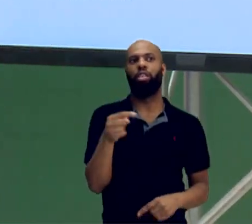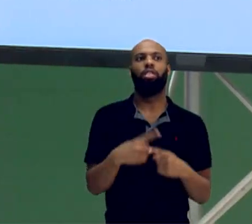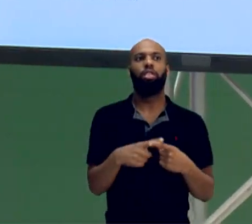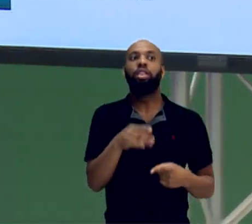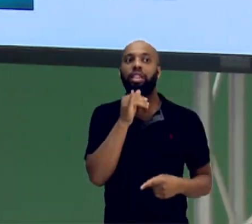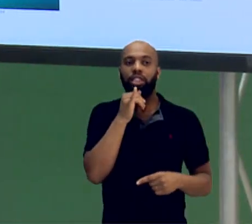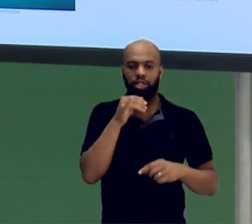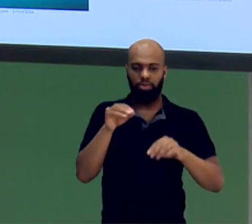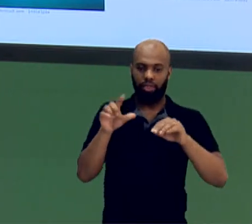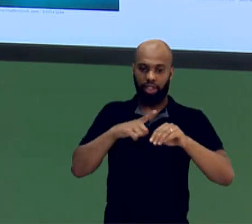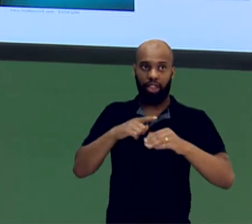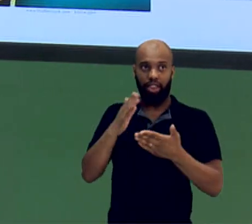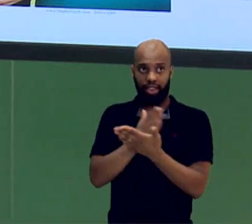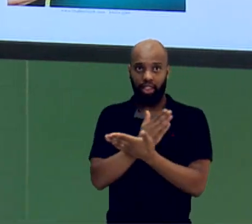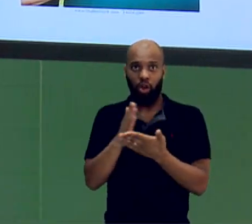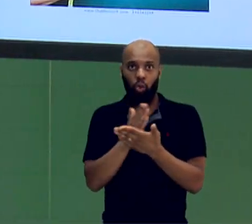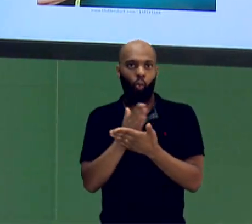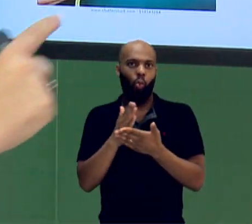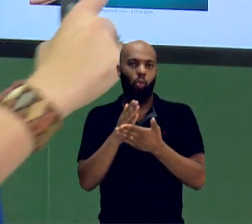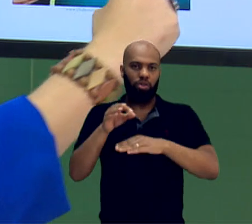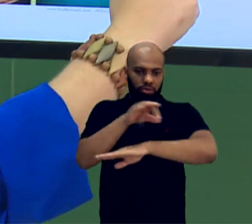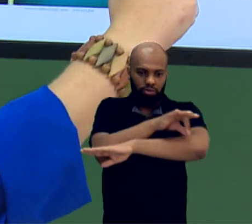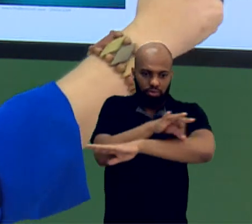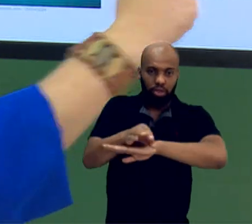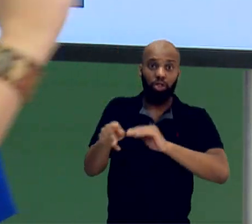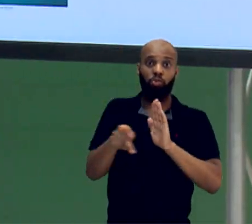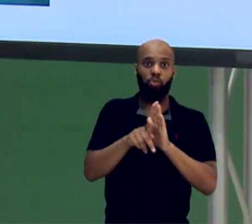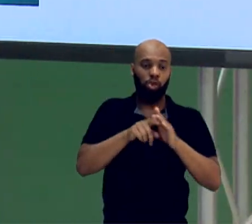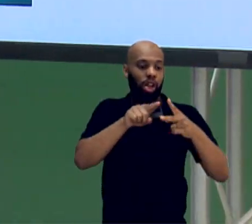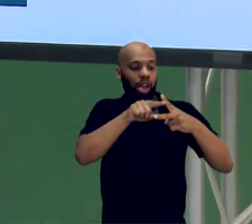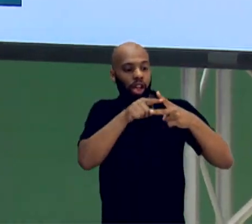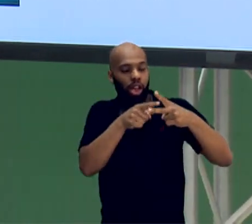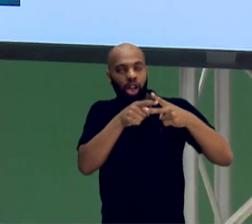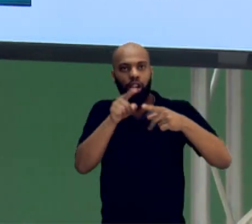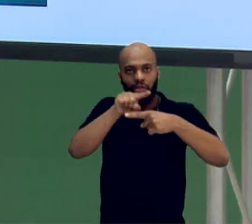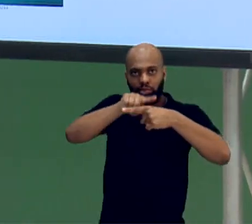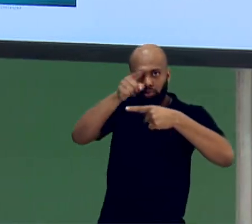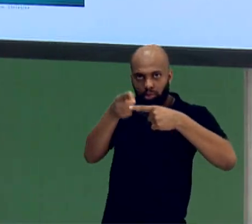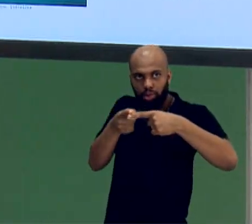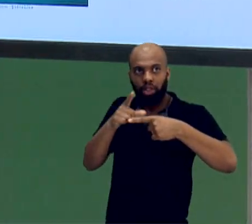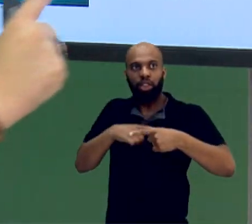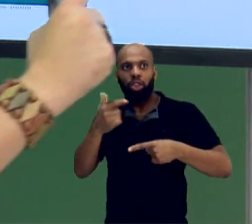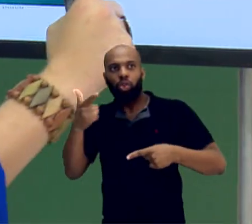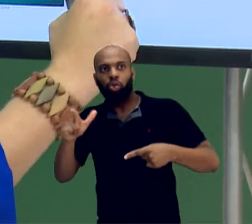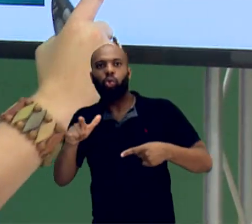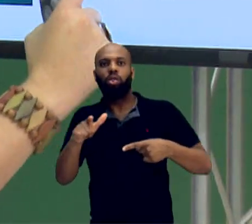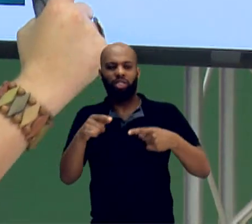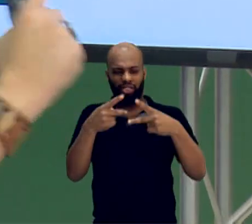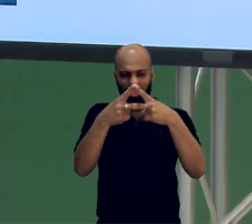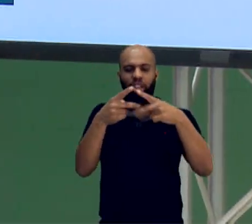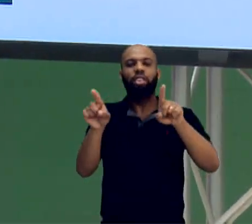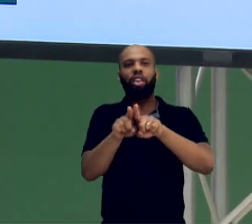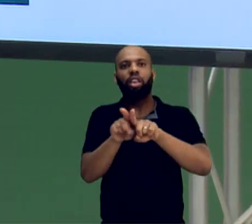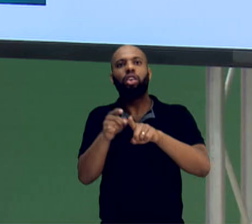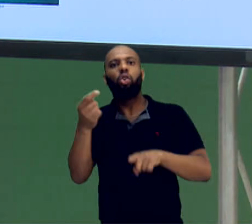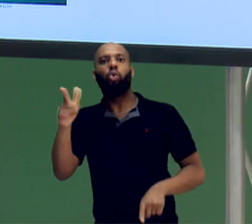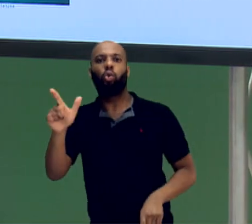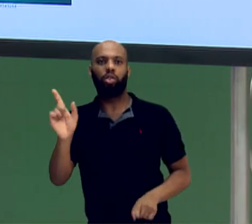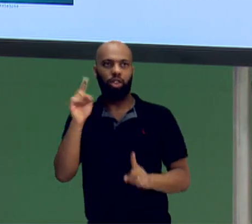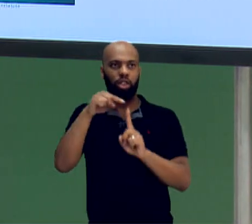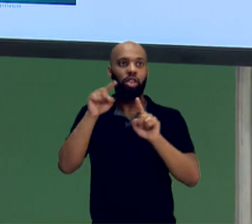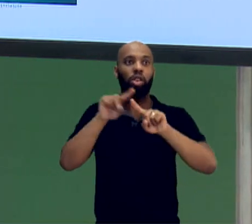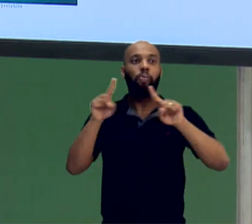matemática. E na matemática a gente vai usar o conceito de medir esses dois aqui, certo? Que medir nada